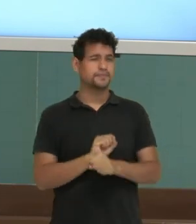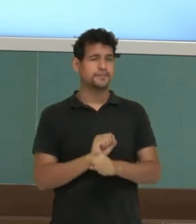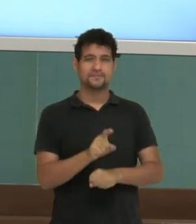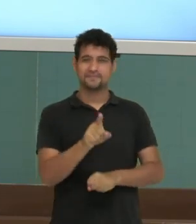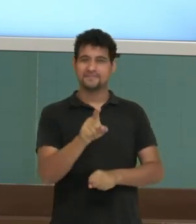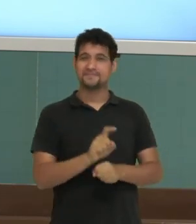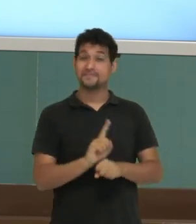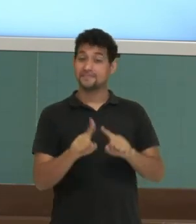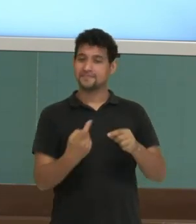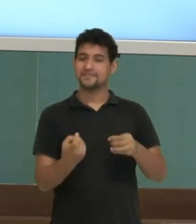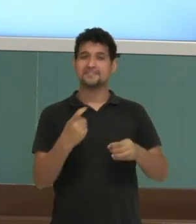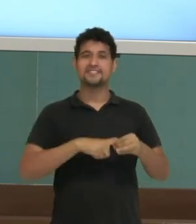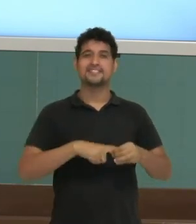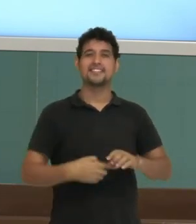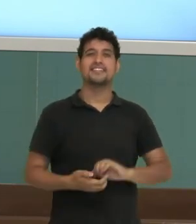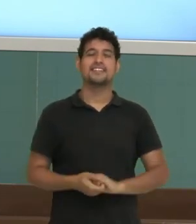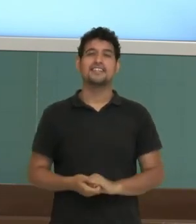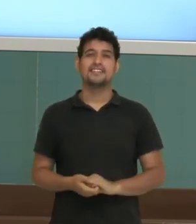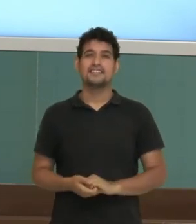para vocês e eu já retorno.